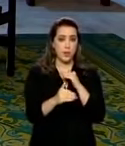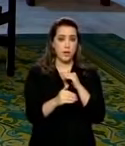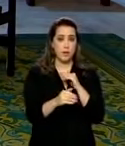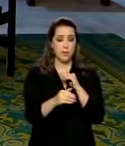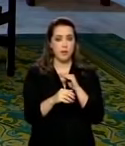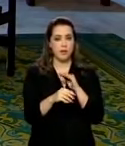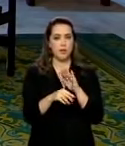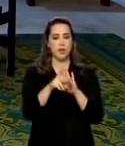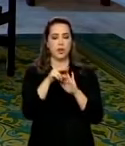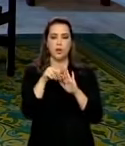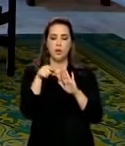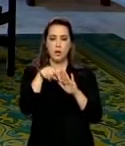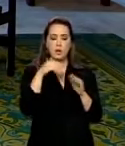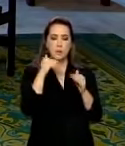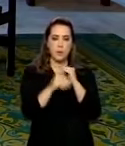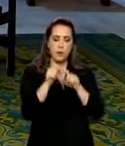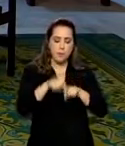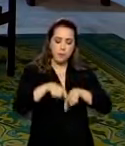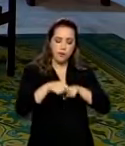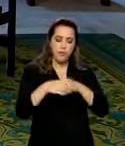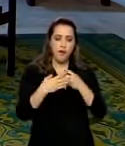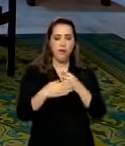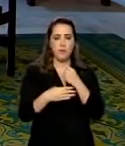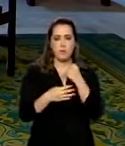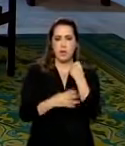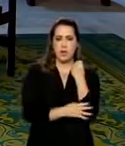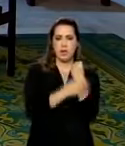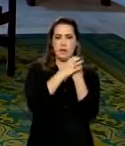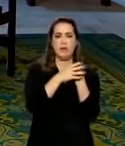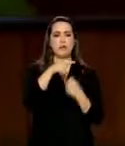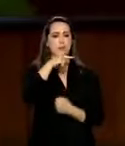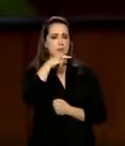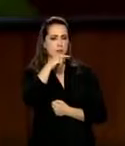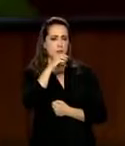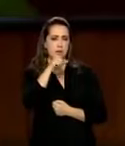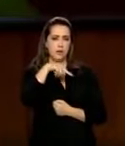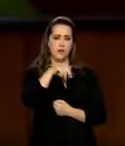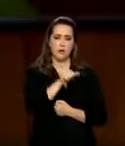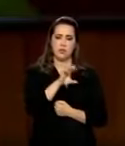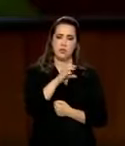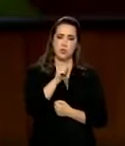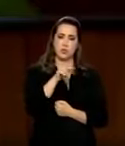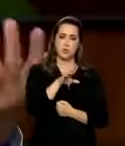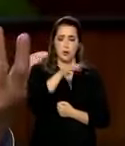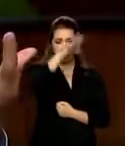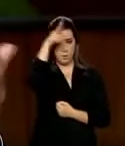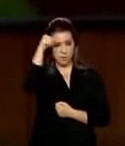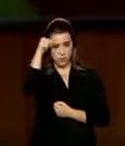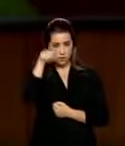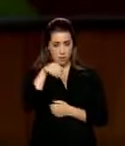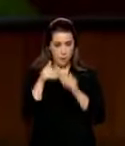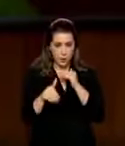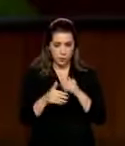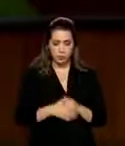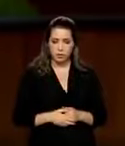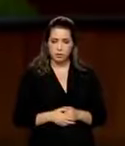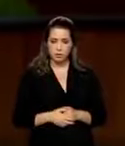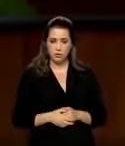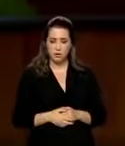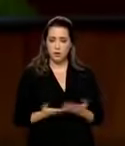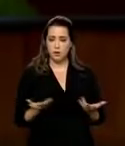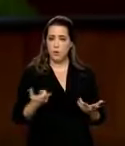no estado do Amazonas. Lá nós sabemos que 80% de tudo é preservado. Então você vai plantar várias coisas, entre elas